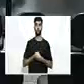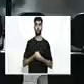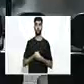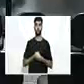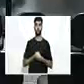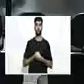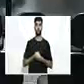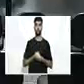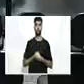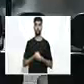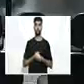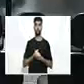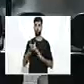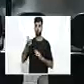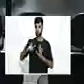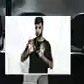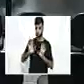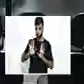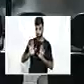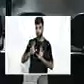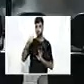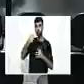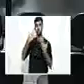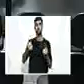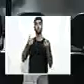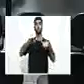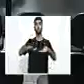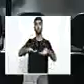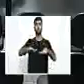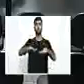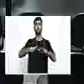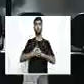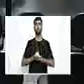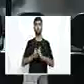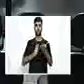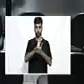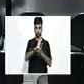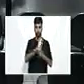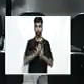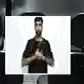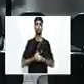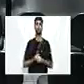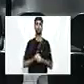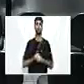discussão mais ninguém inscrito vereadores favoráveis permaneçam Como estão proposições